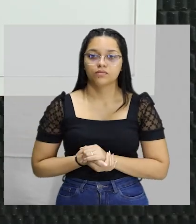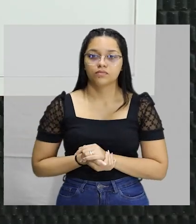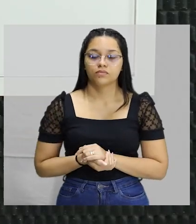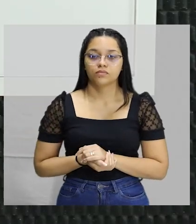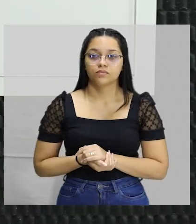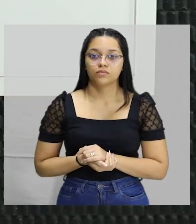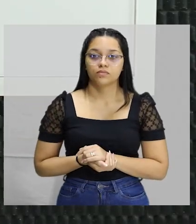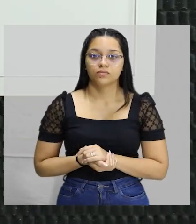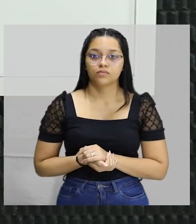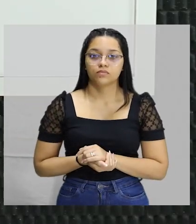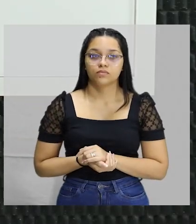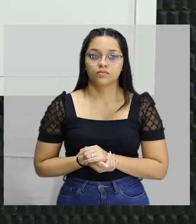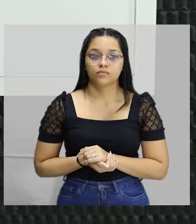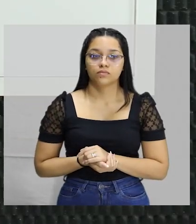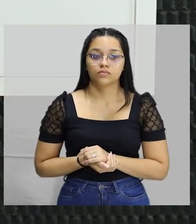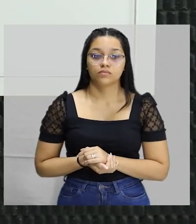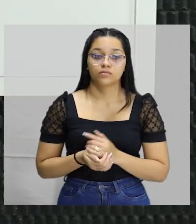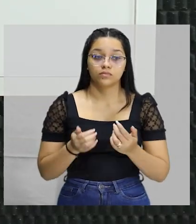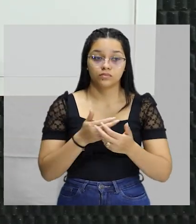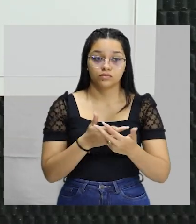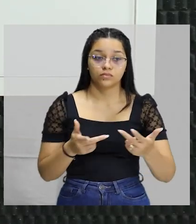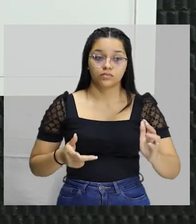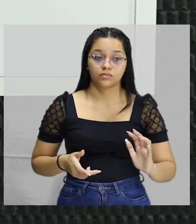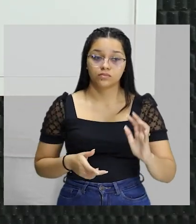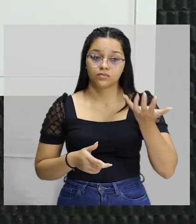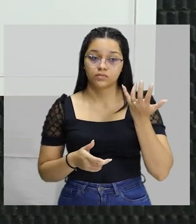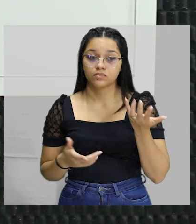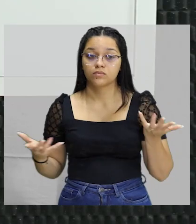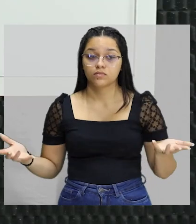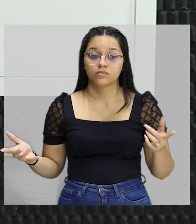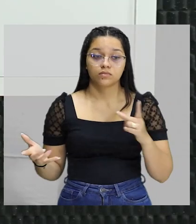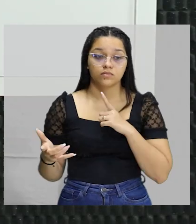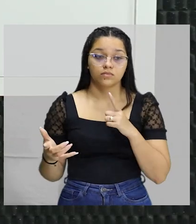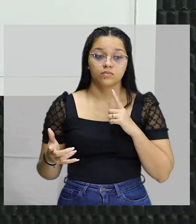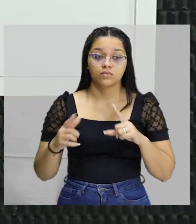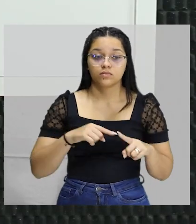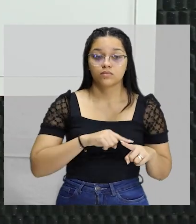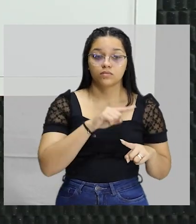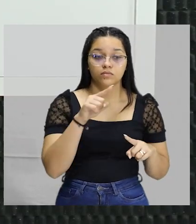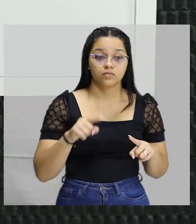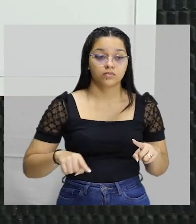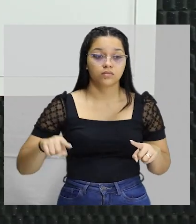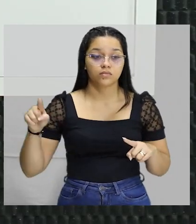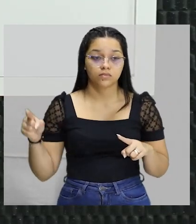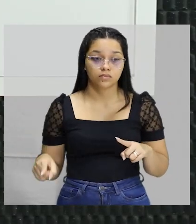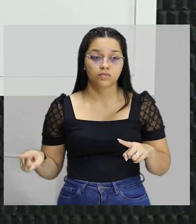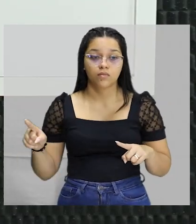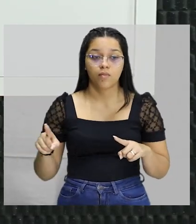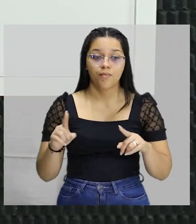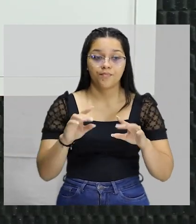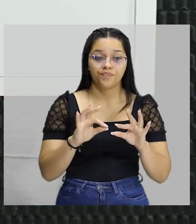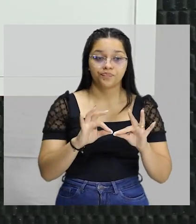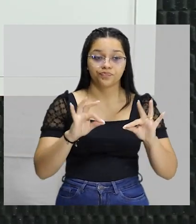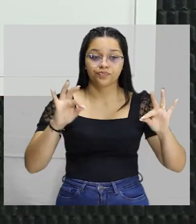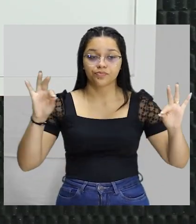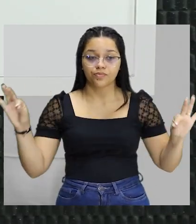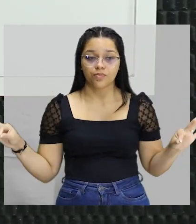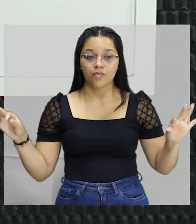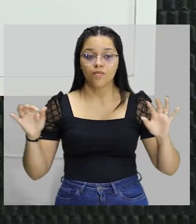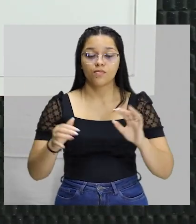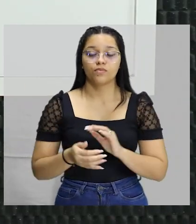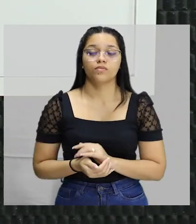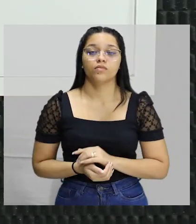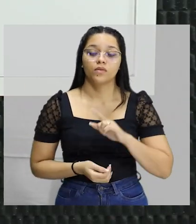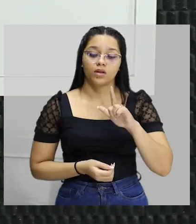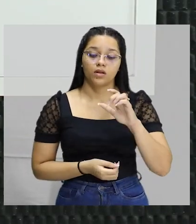ok? Na maioria das vezes é uma onda é, longitudinal, tá ok?